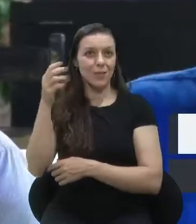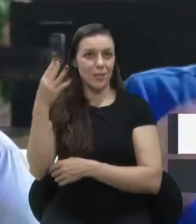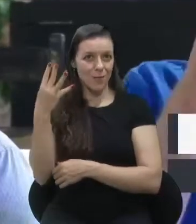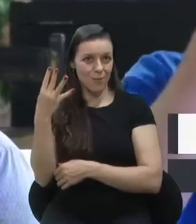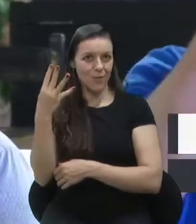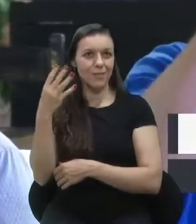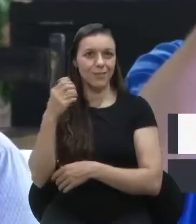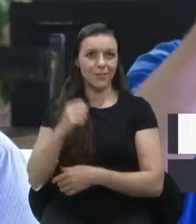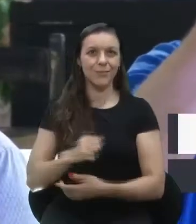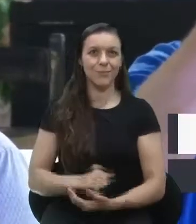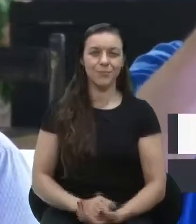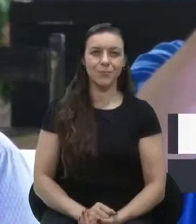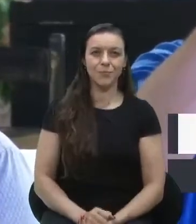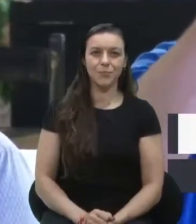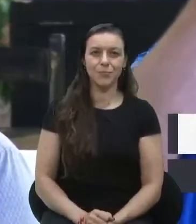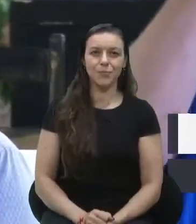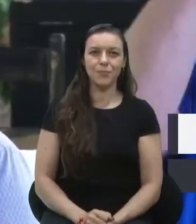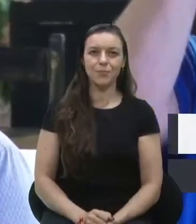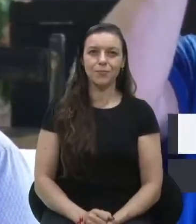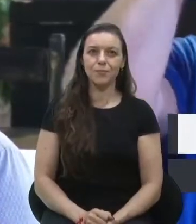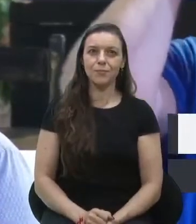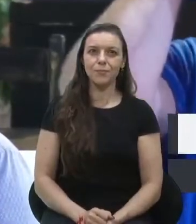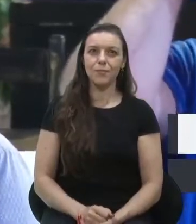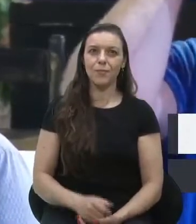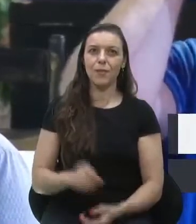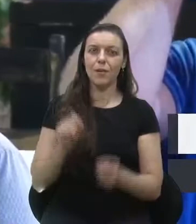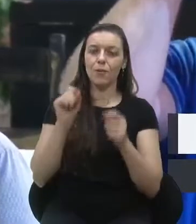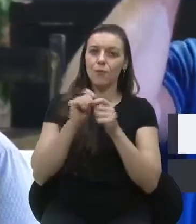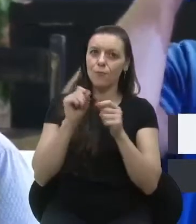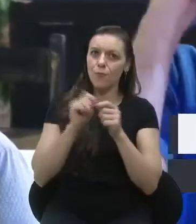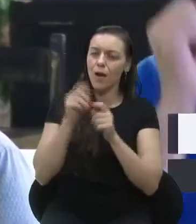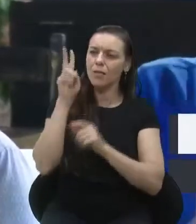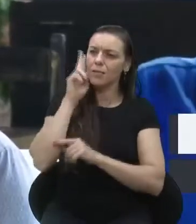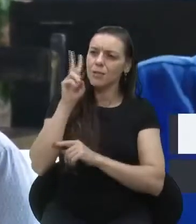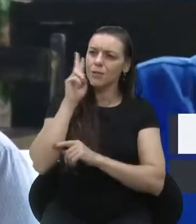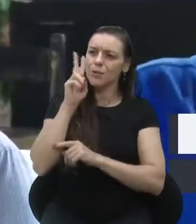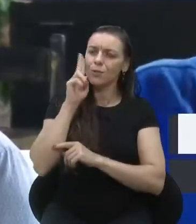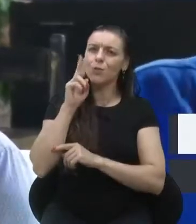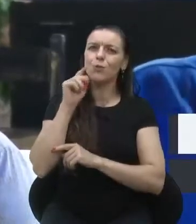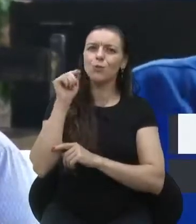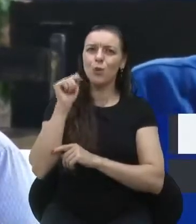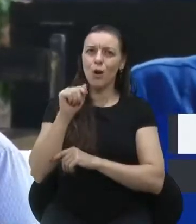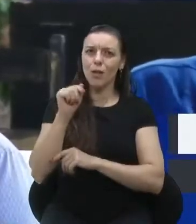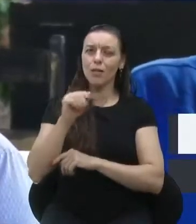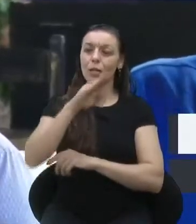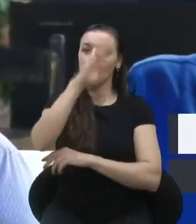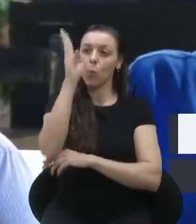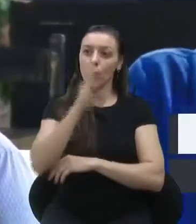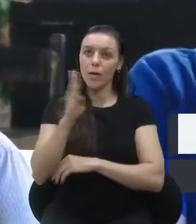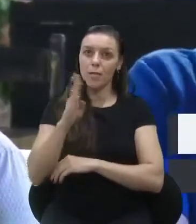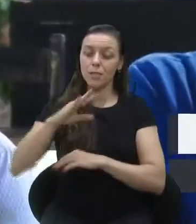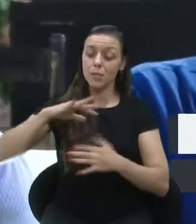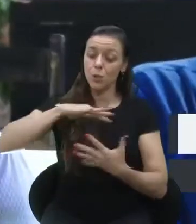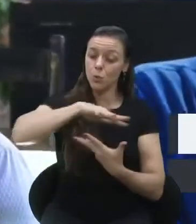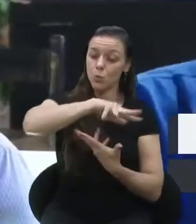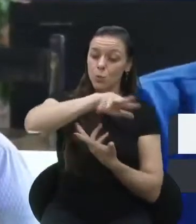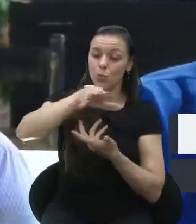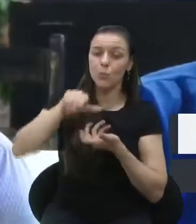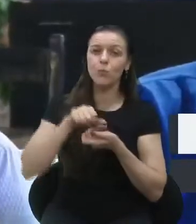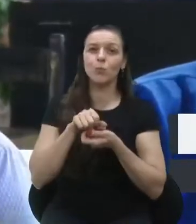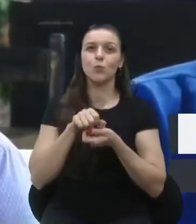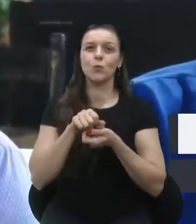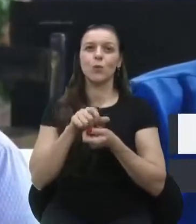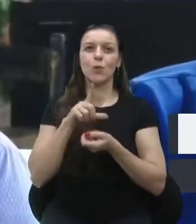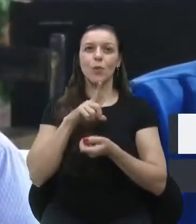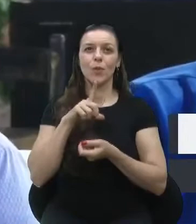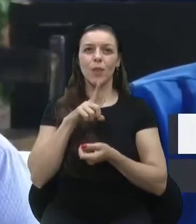1954. A companhia fez e faz história em Caxias do Sul, no Brasil e no mundo,